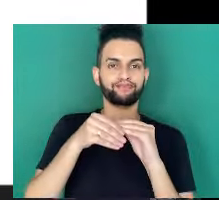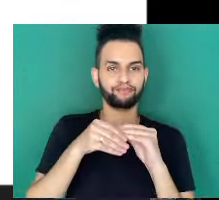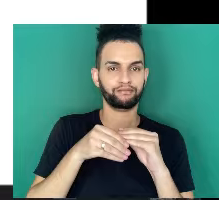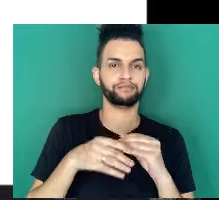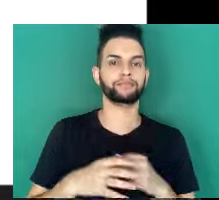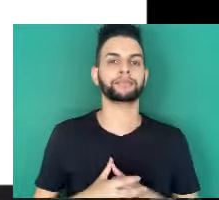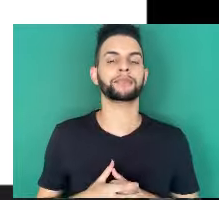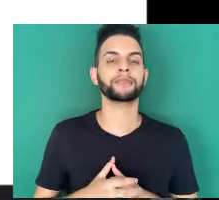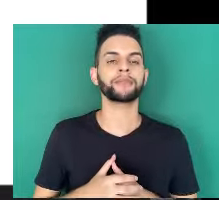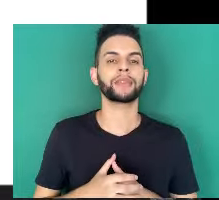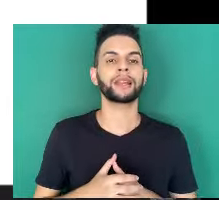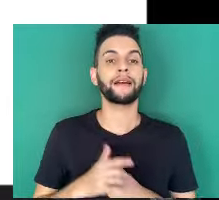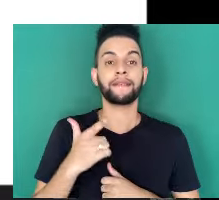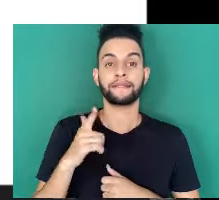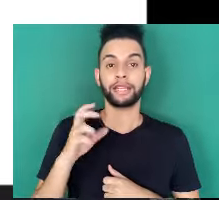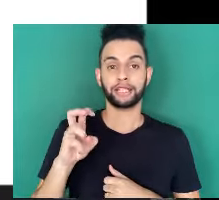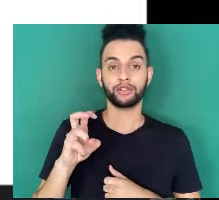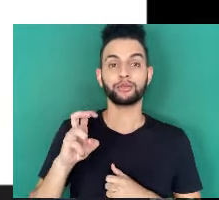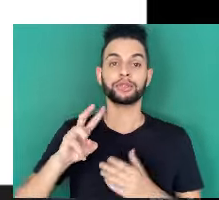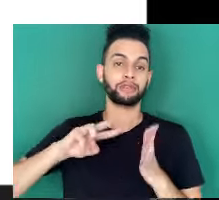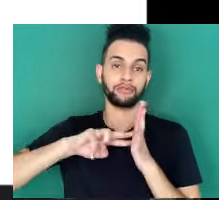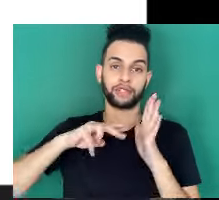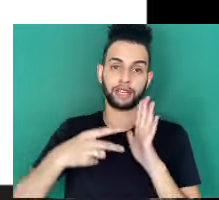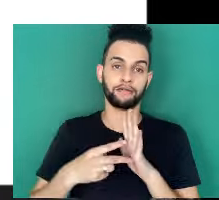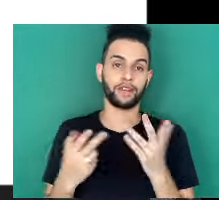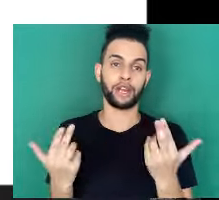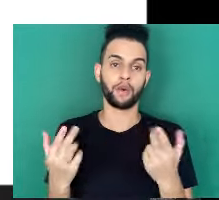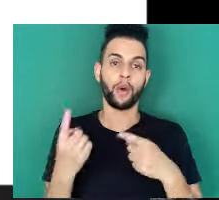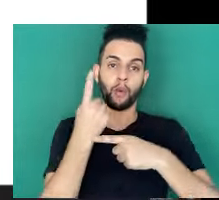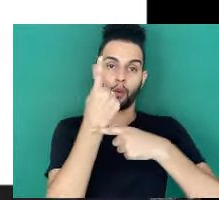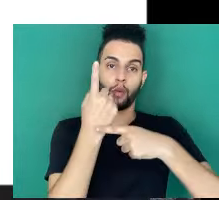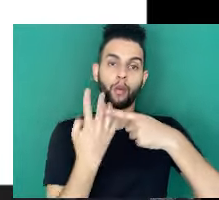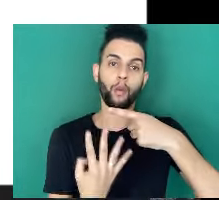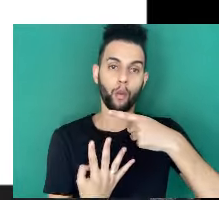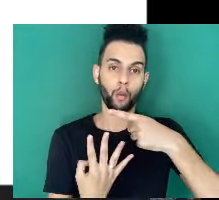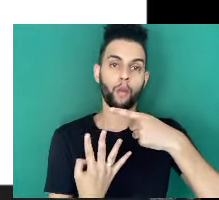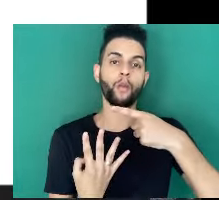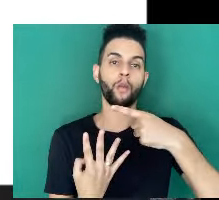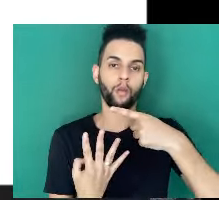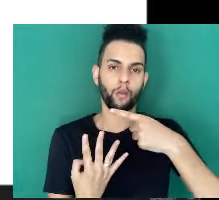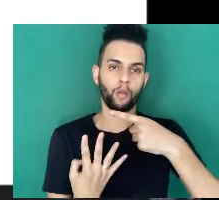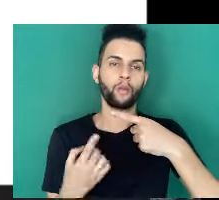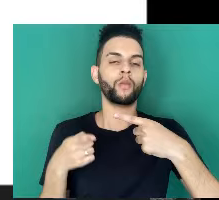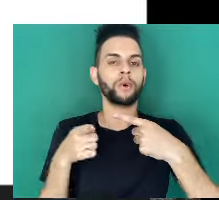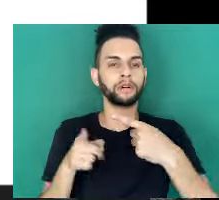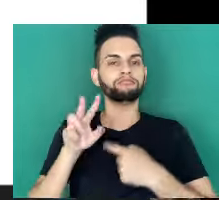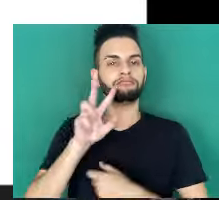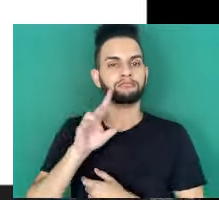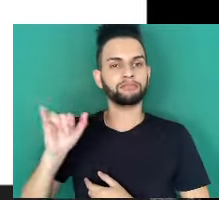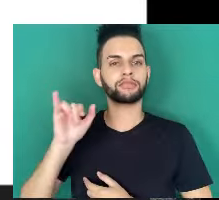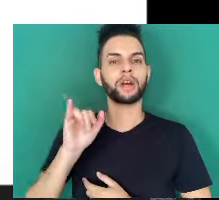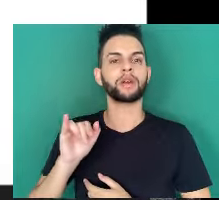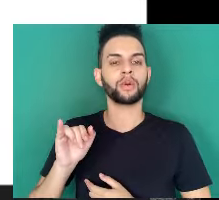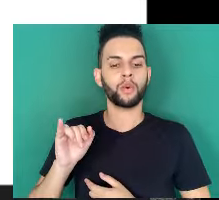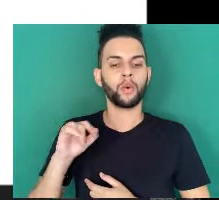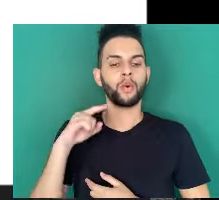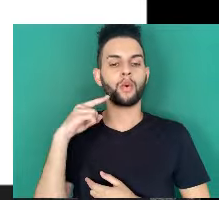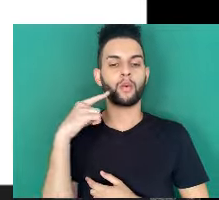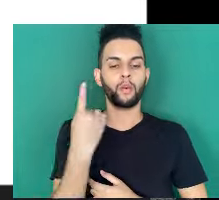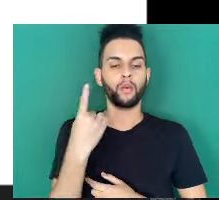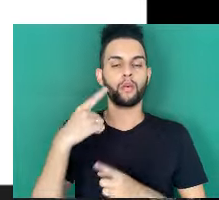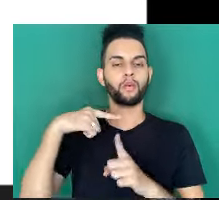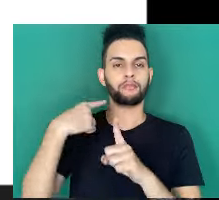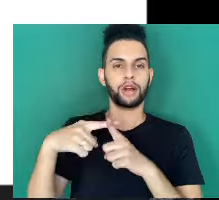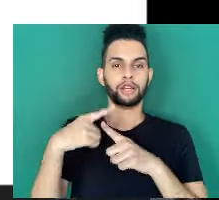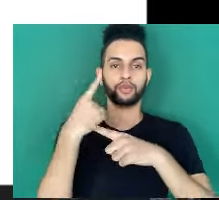Como 25% é a mesma coisa que 1/4, então isso vai dar o quê? 1 mais 1/4